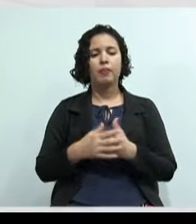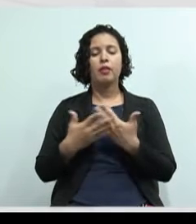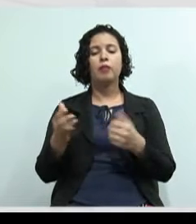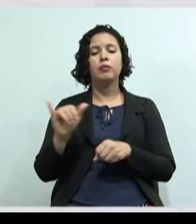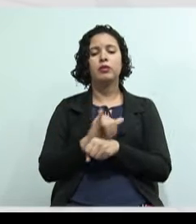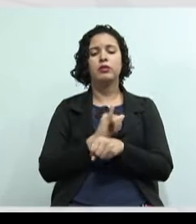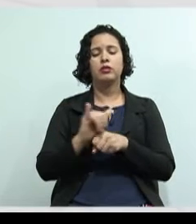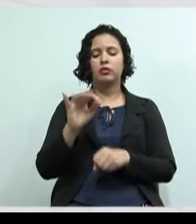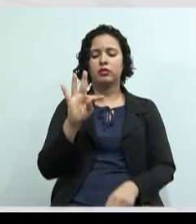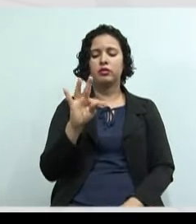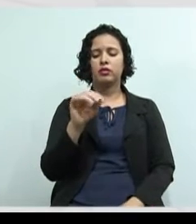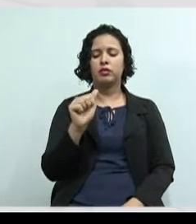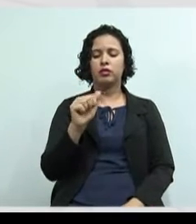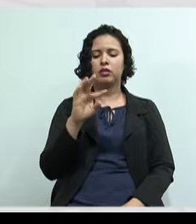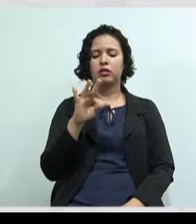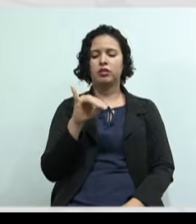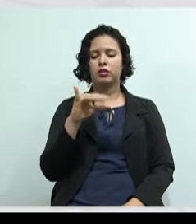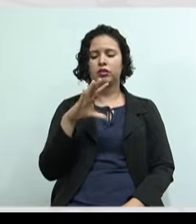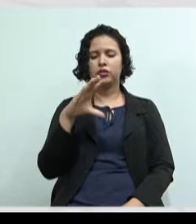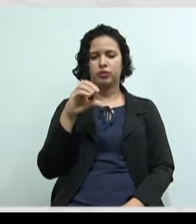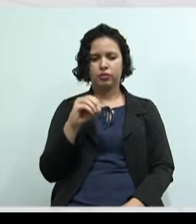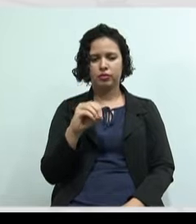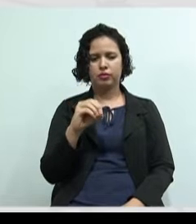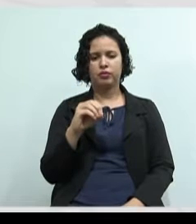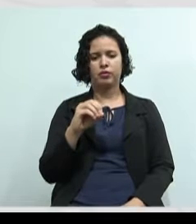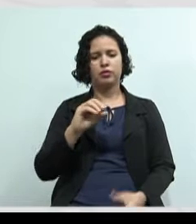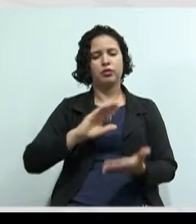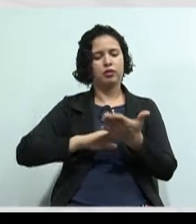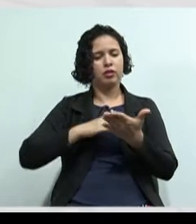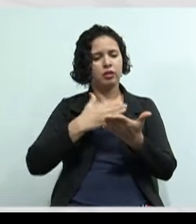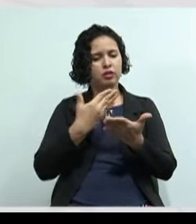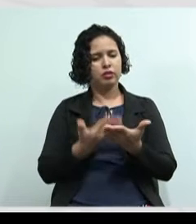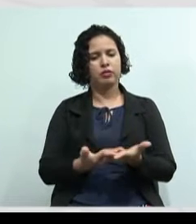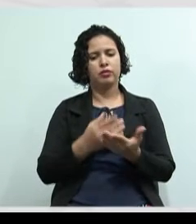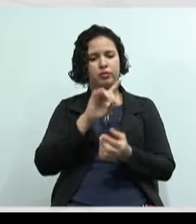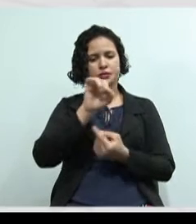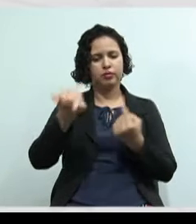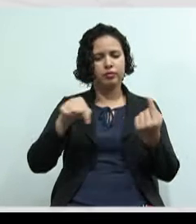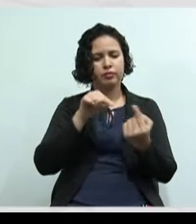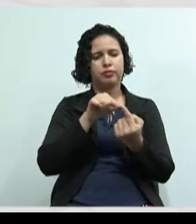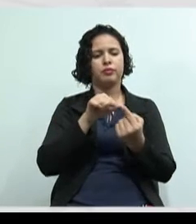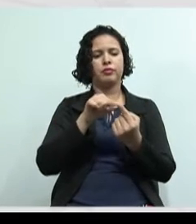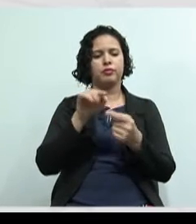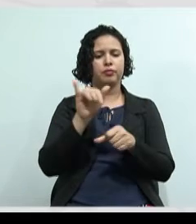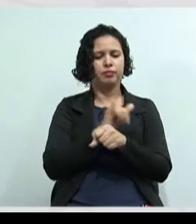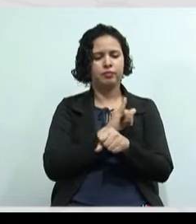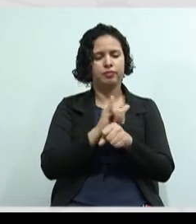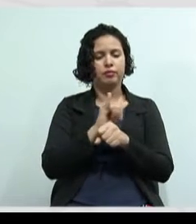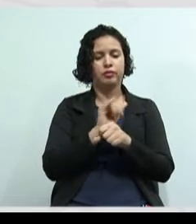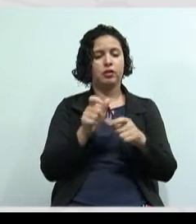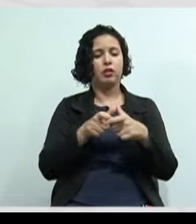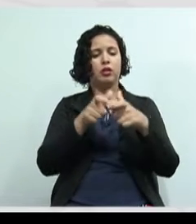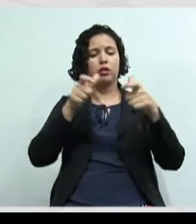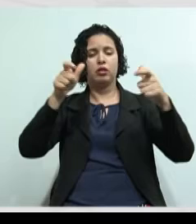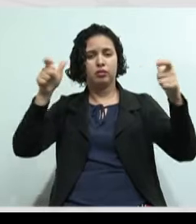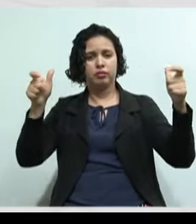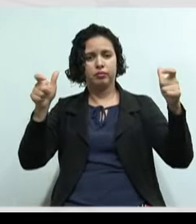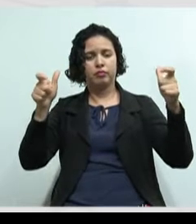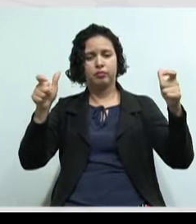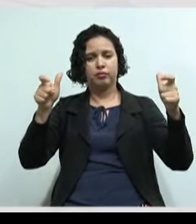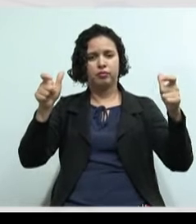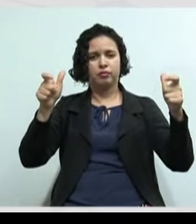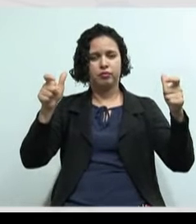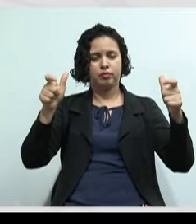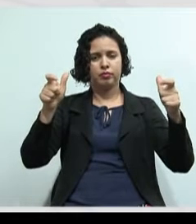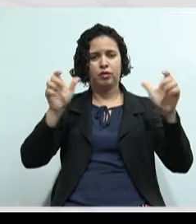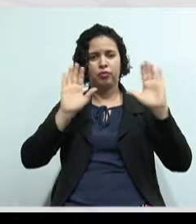então? É aquele que traduz os objetivos e planos estratégicos mais amplos, tá? Em objetivos e planos específicos, que